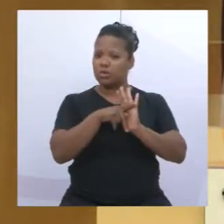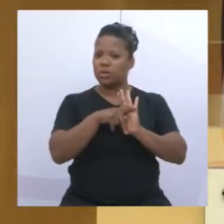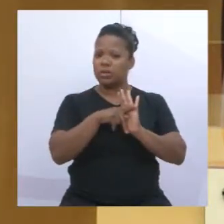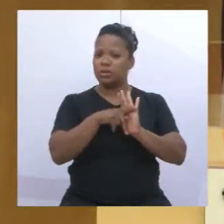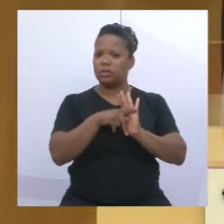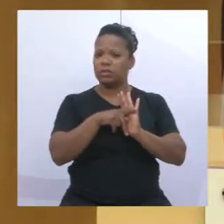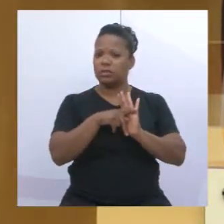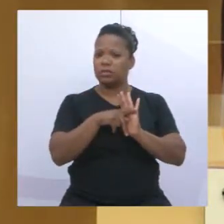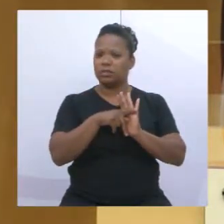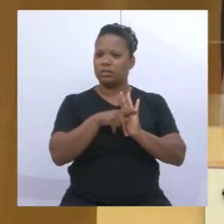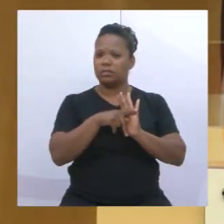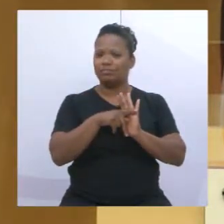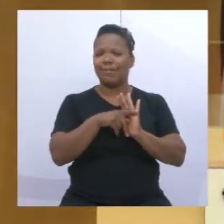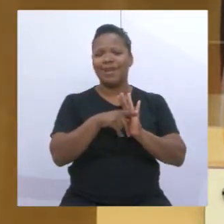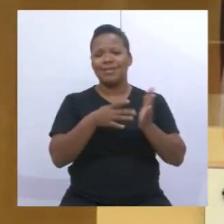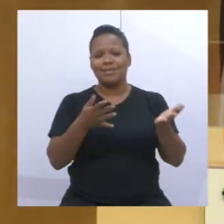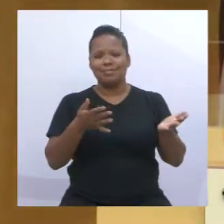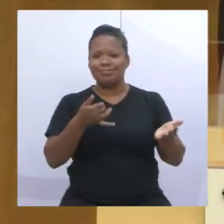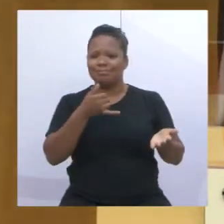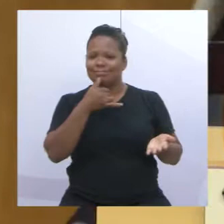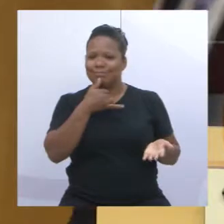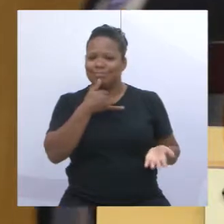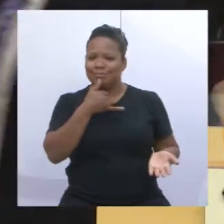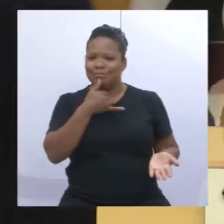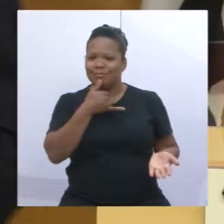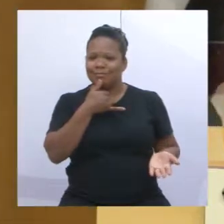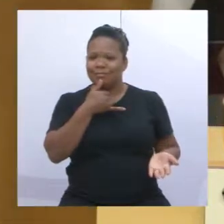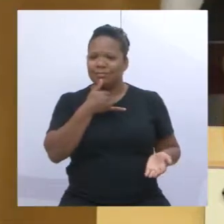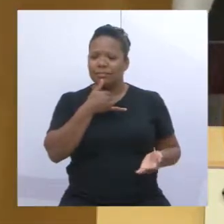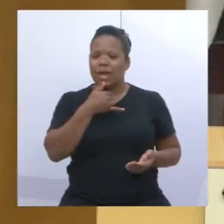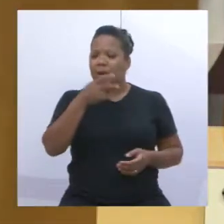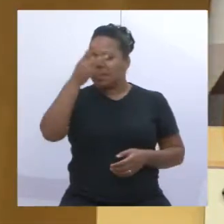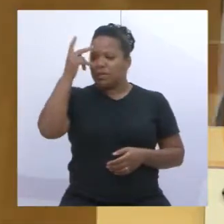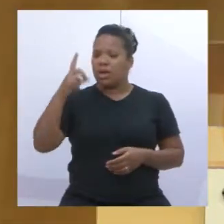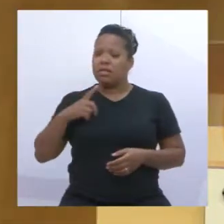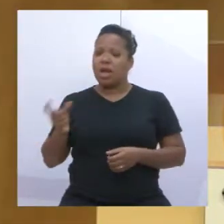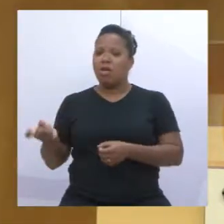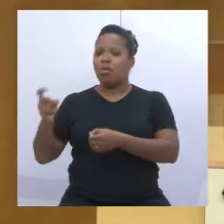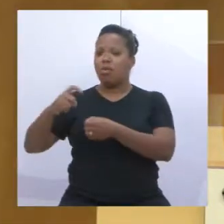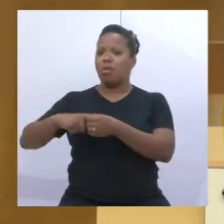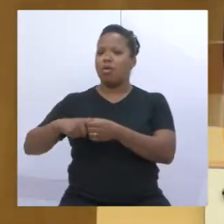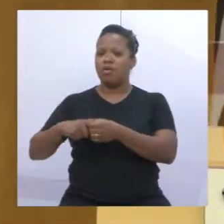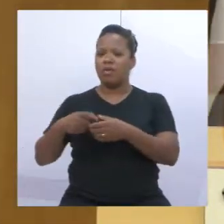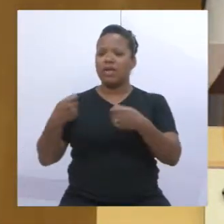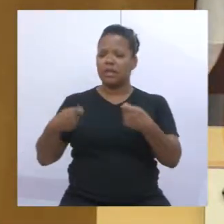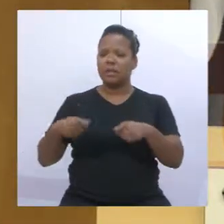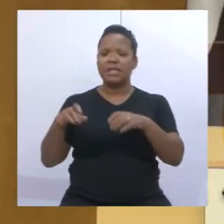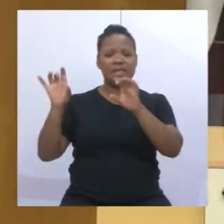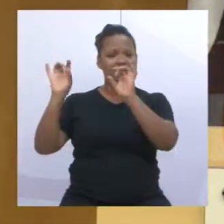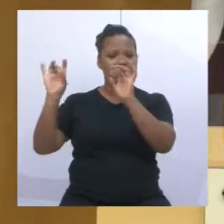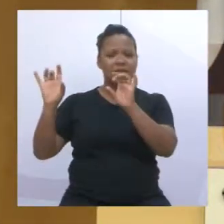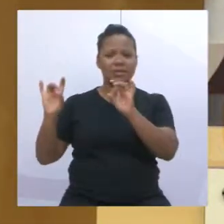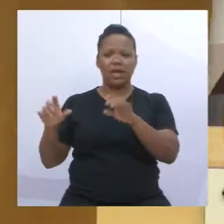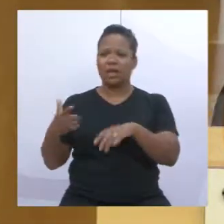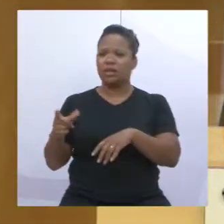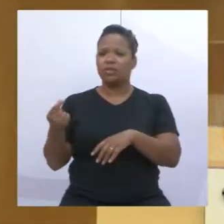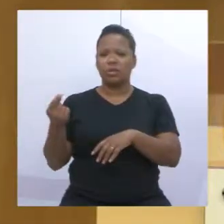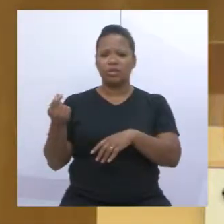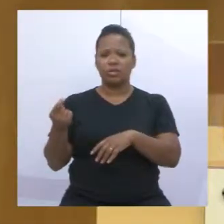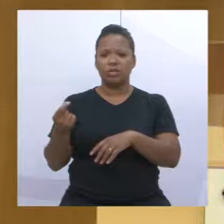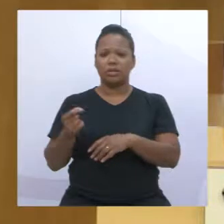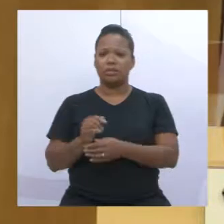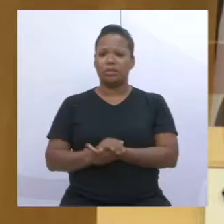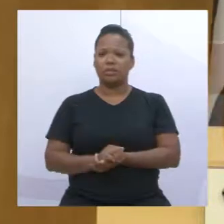aí, eu acho que é lamentável quando a gente fala que quem tem um convênio e quem precisa de um especialista e não tem um dinheiro e